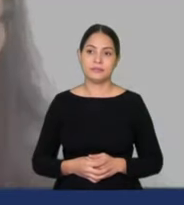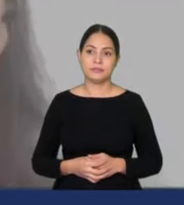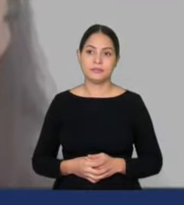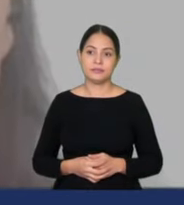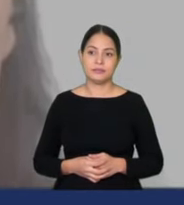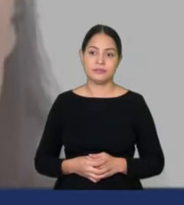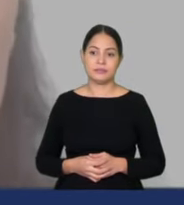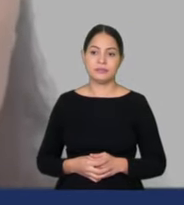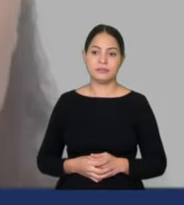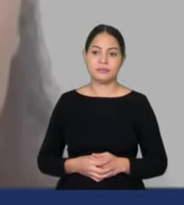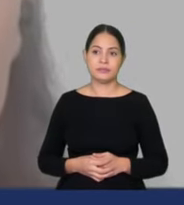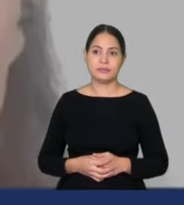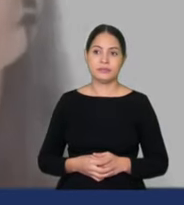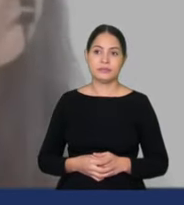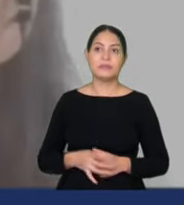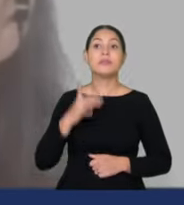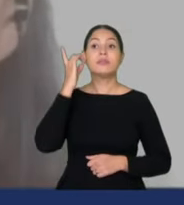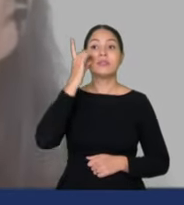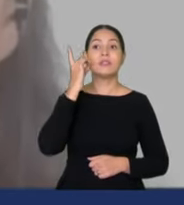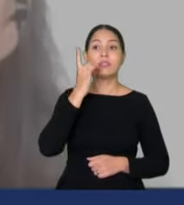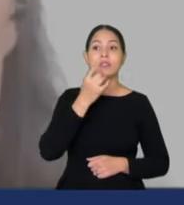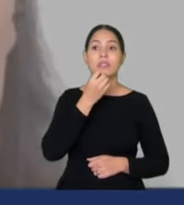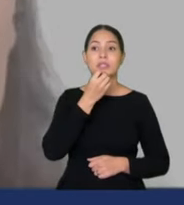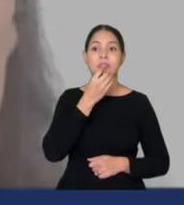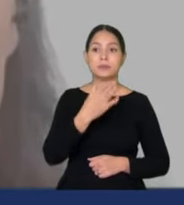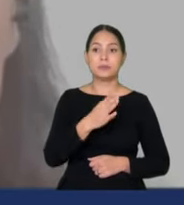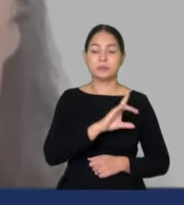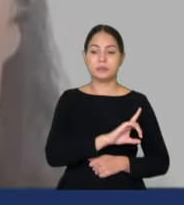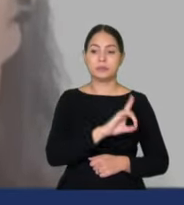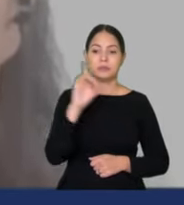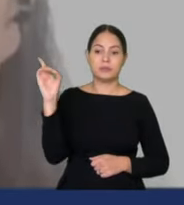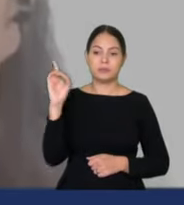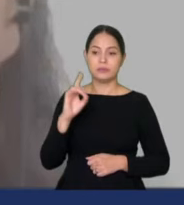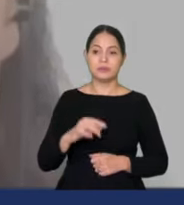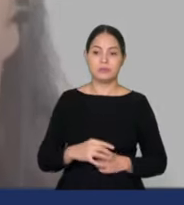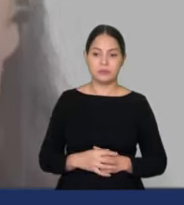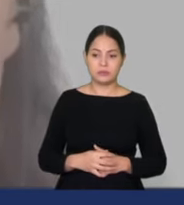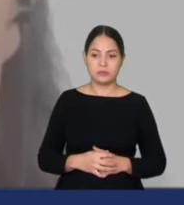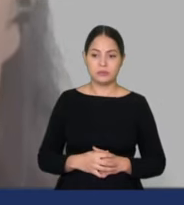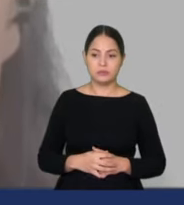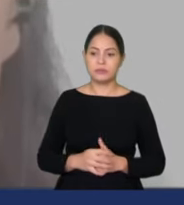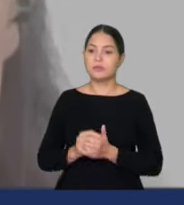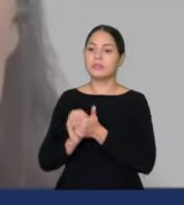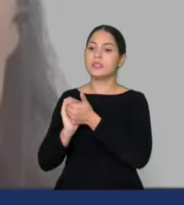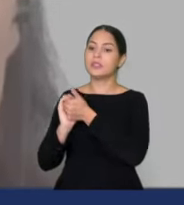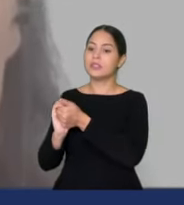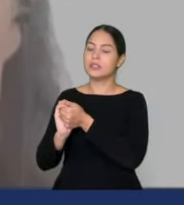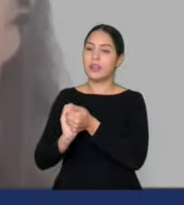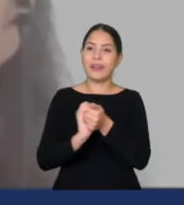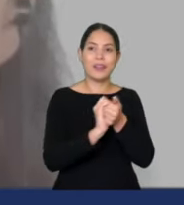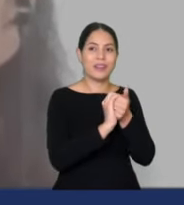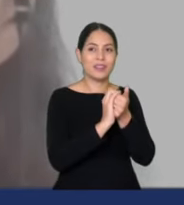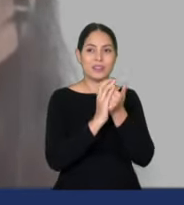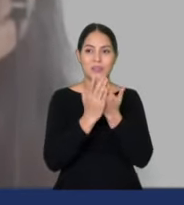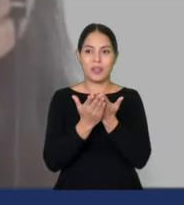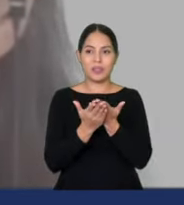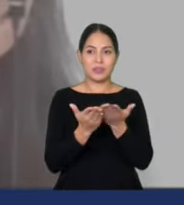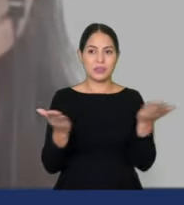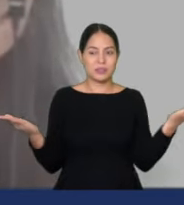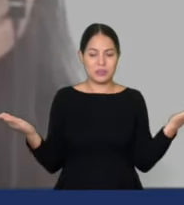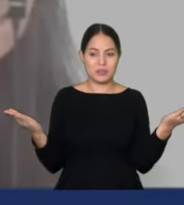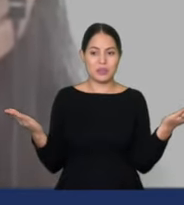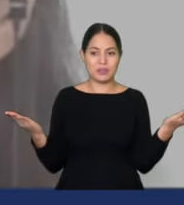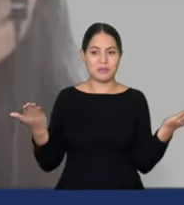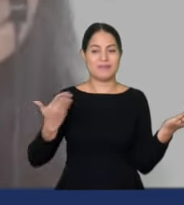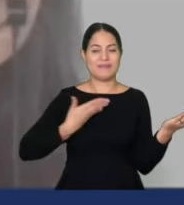Bom dia, deputado. Eu gostaria de começar saudando a todos, meus colegas de mesa, a todos, né, os